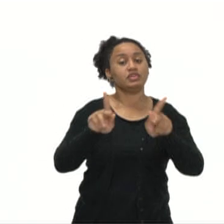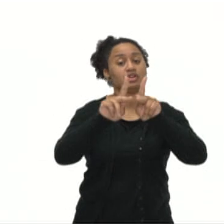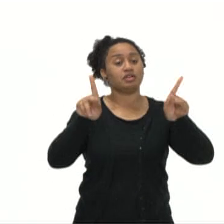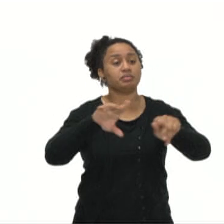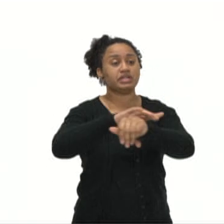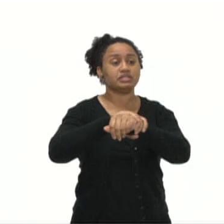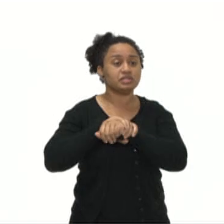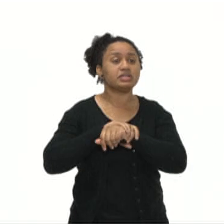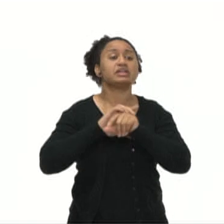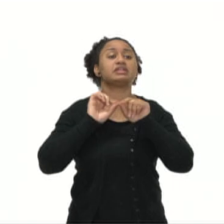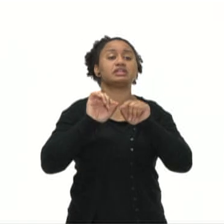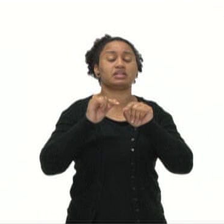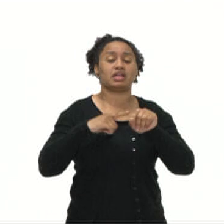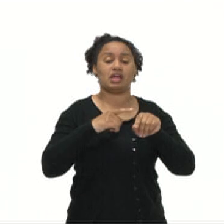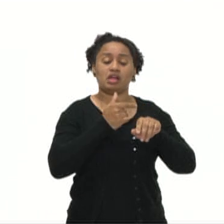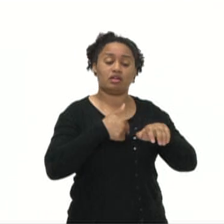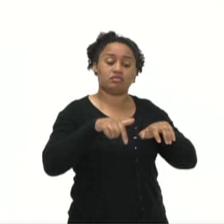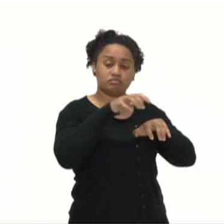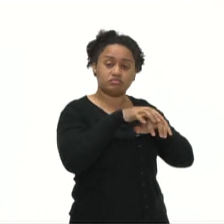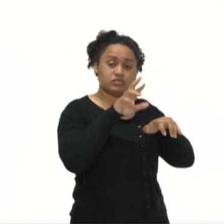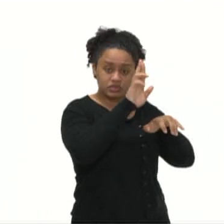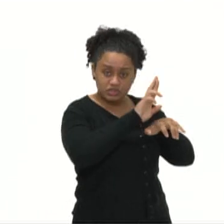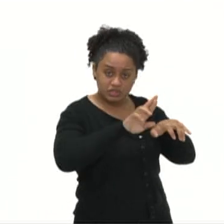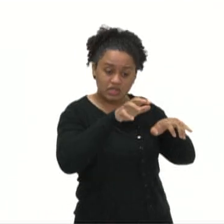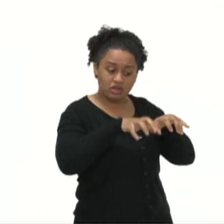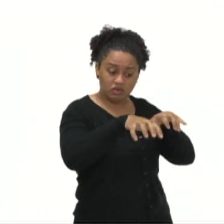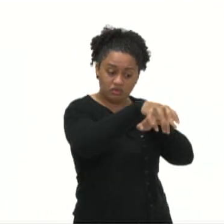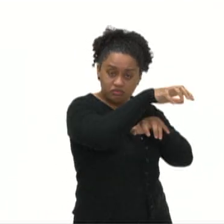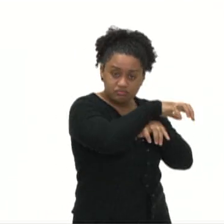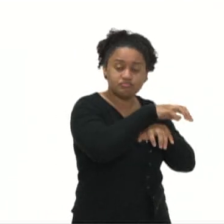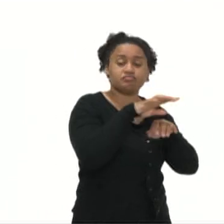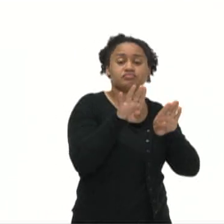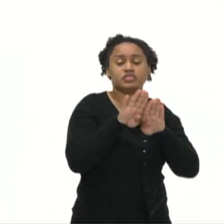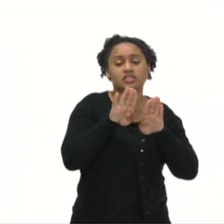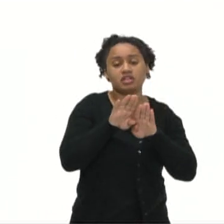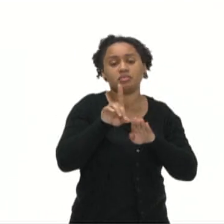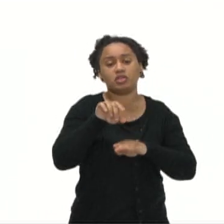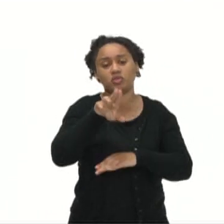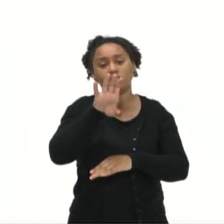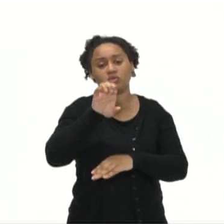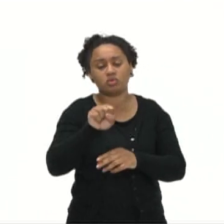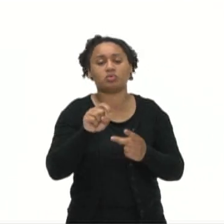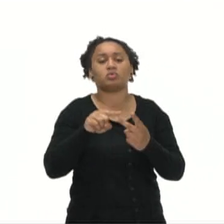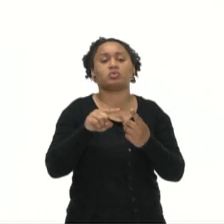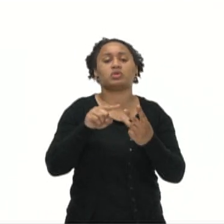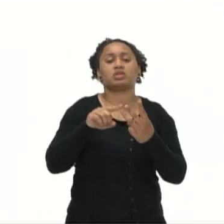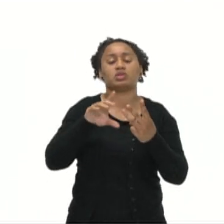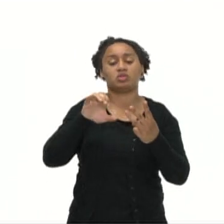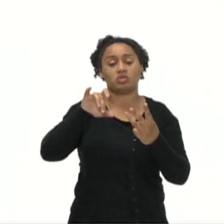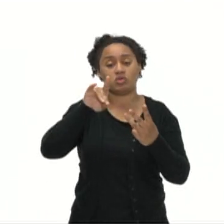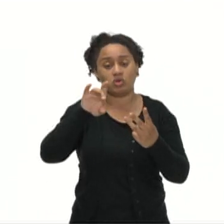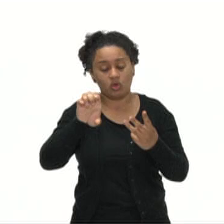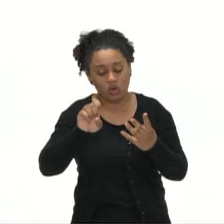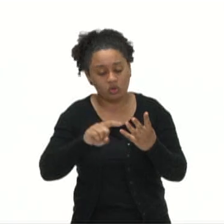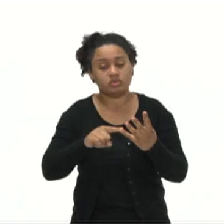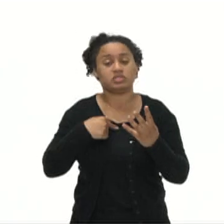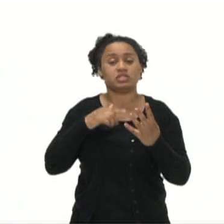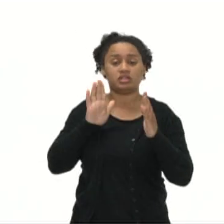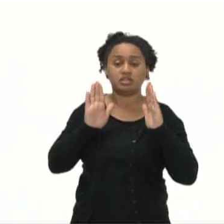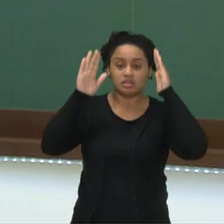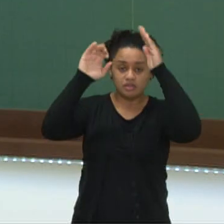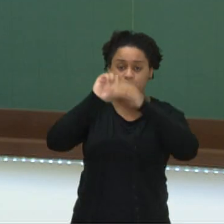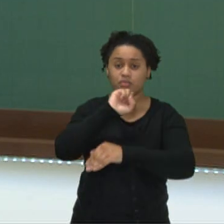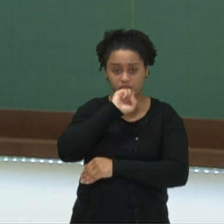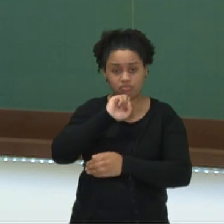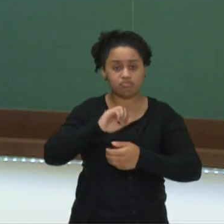pelos senhores feudais, duques, condes e bispos, que eles vão começar a cobrar pagamentos de taxa por essa proteção. Então, os